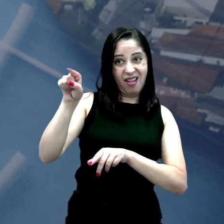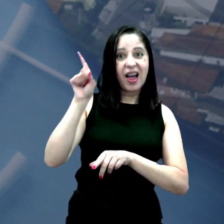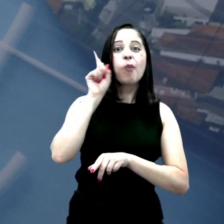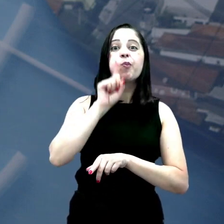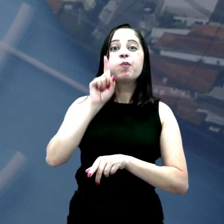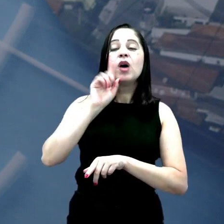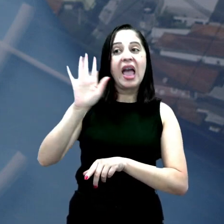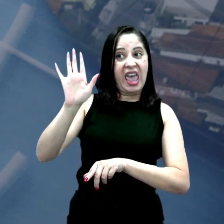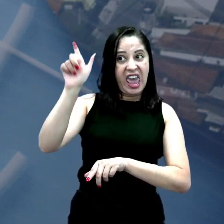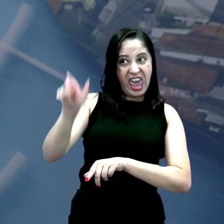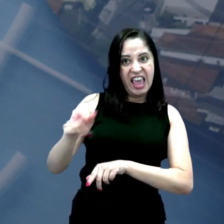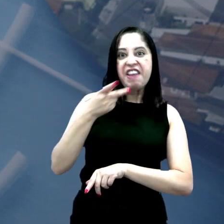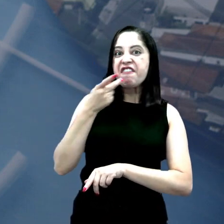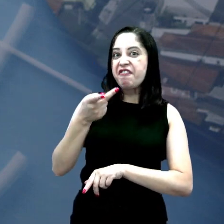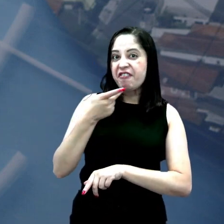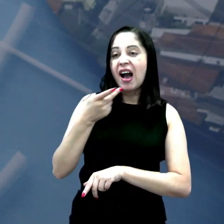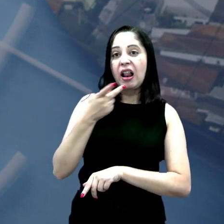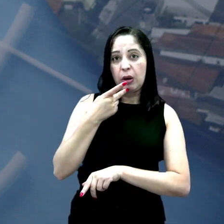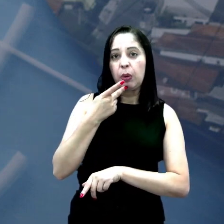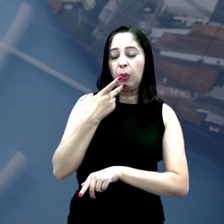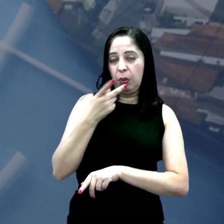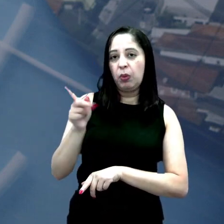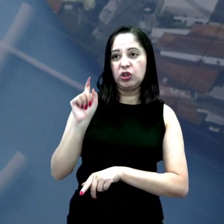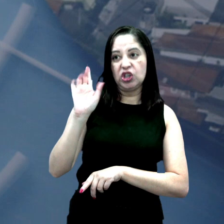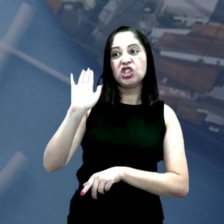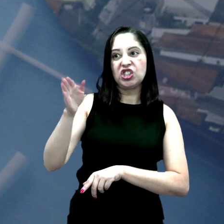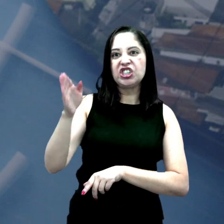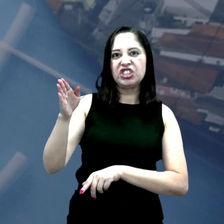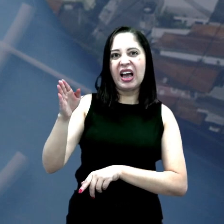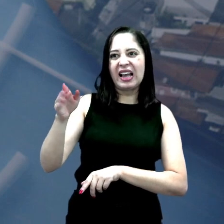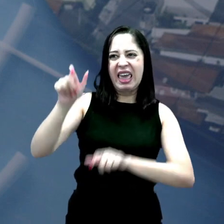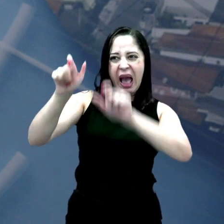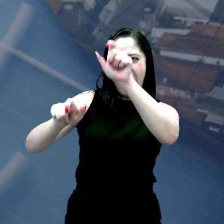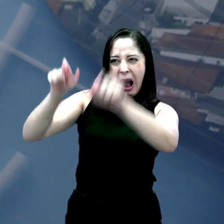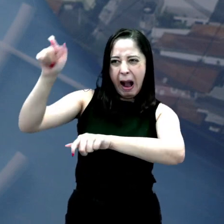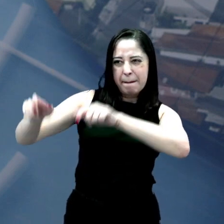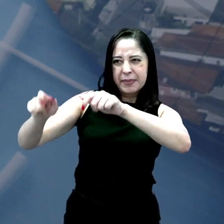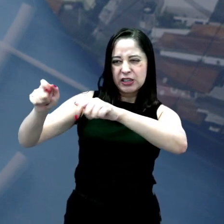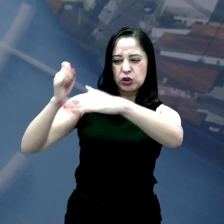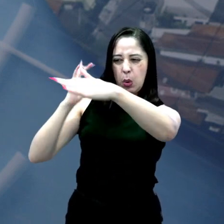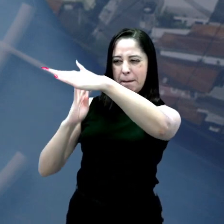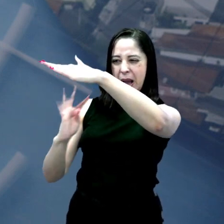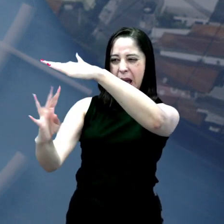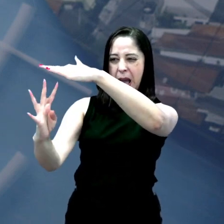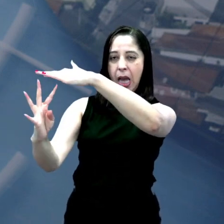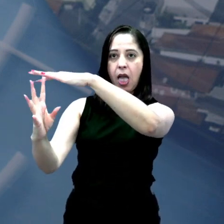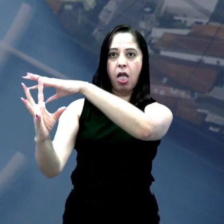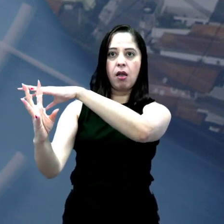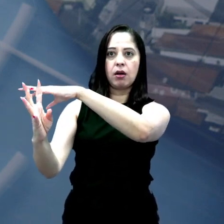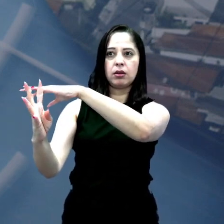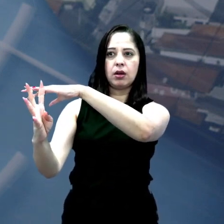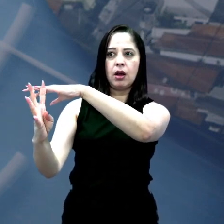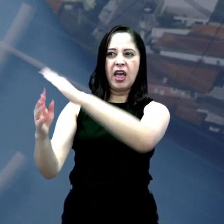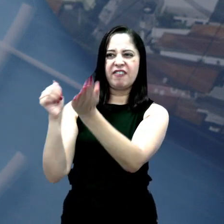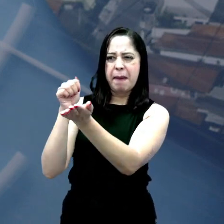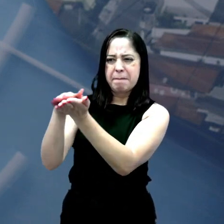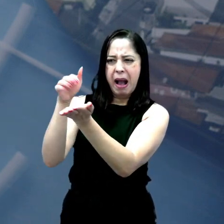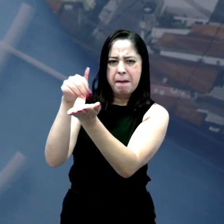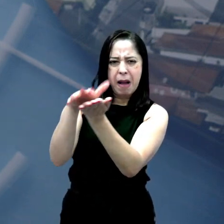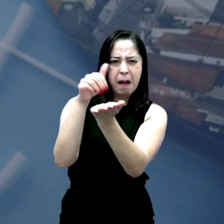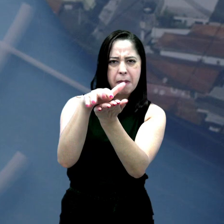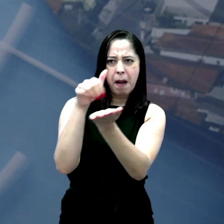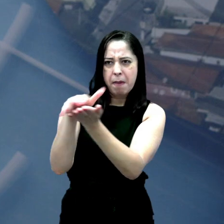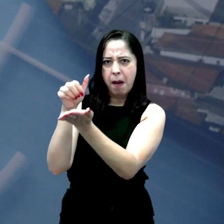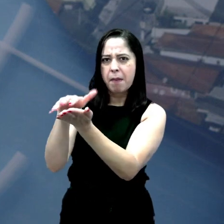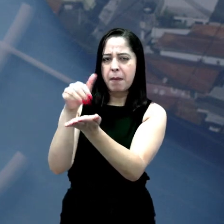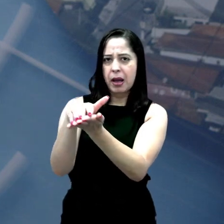Ele, inclusive, já falou que pretende deportar milhares de imigrantes, então a gente deve ver aí muitas